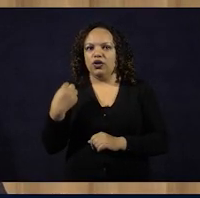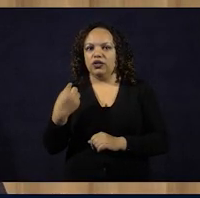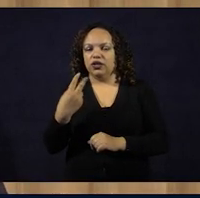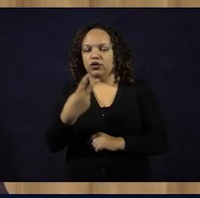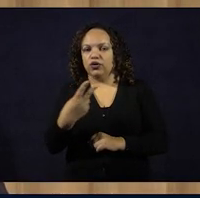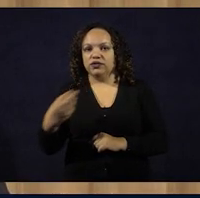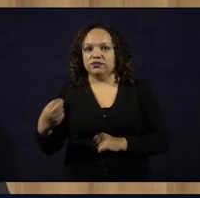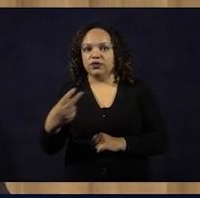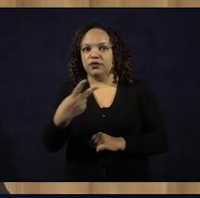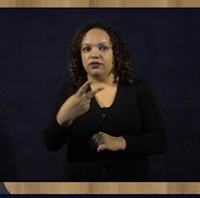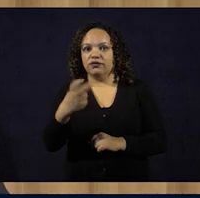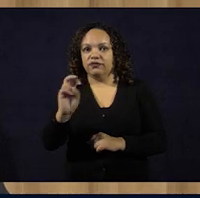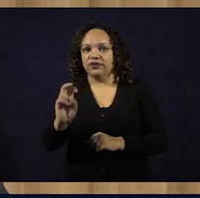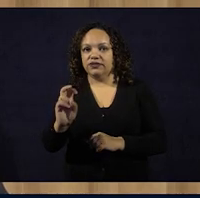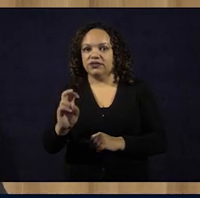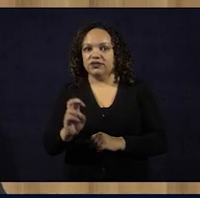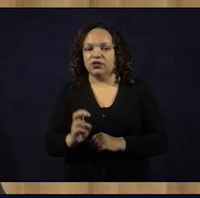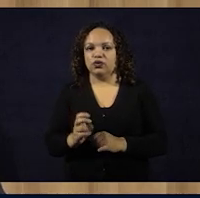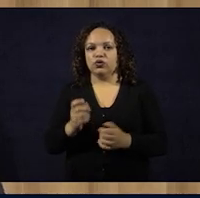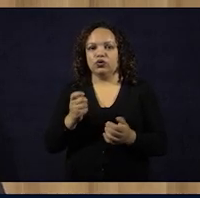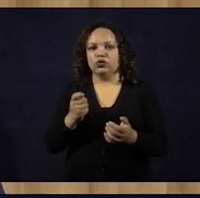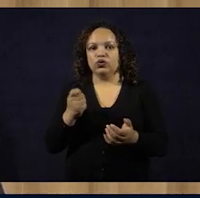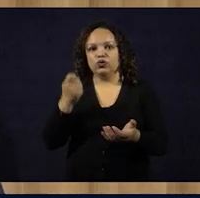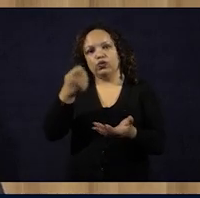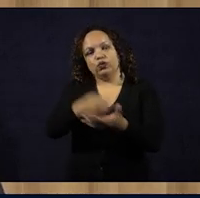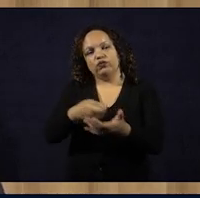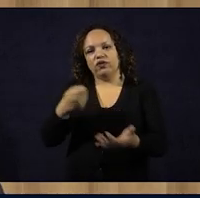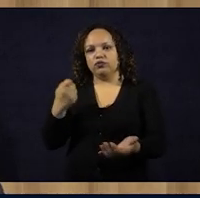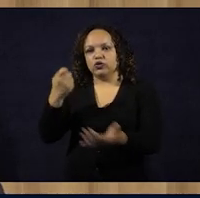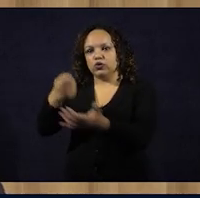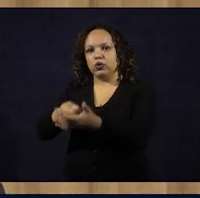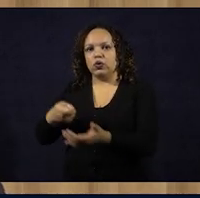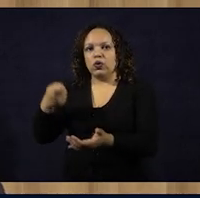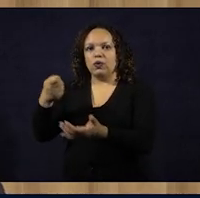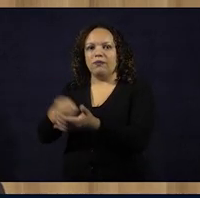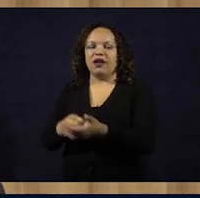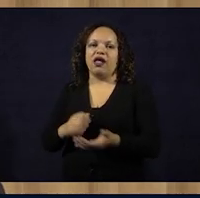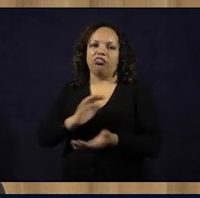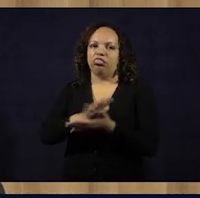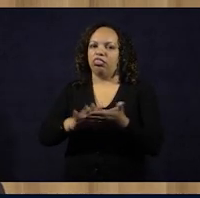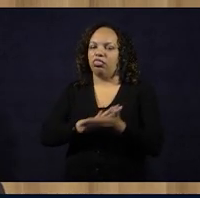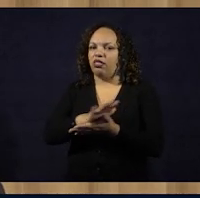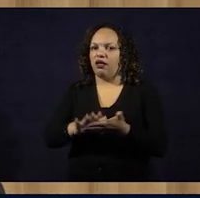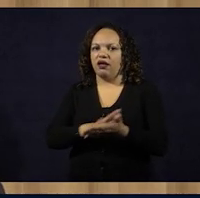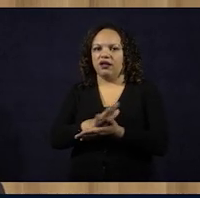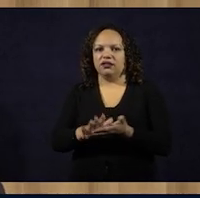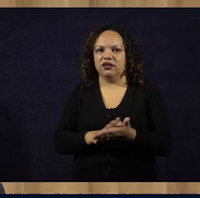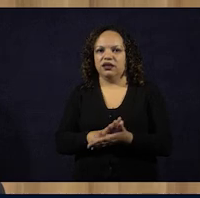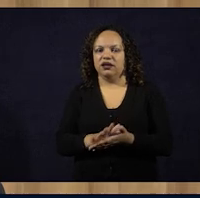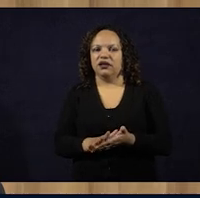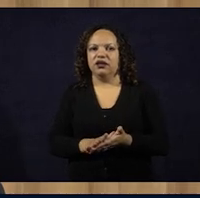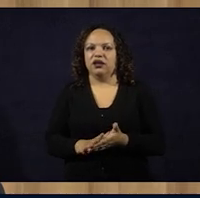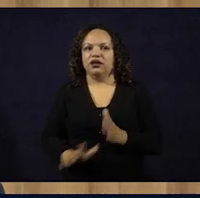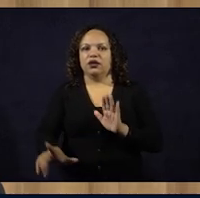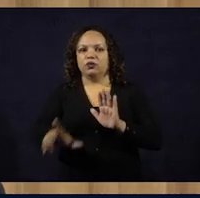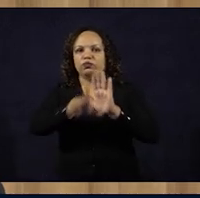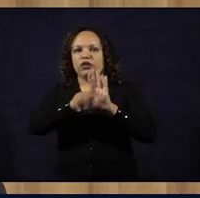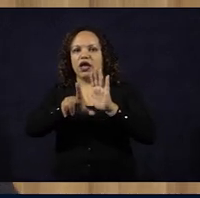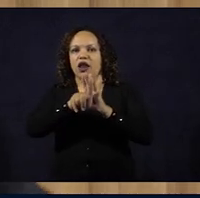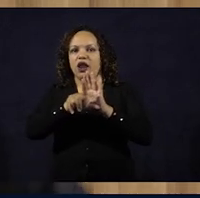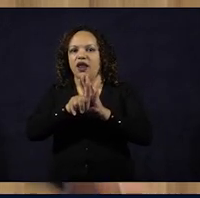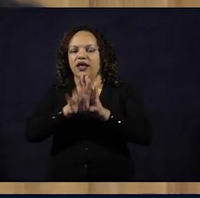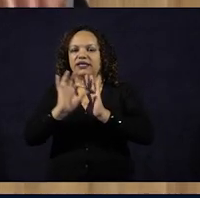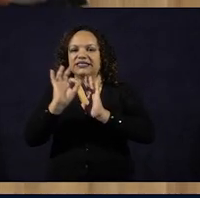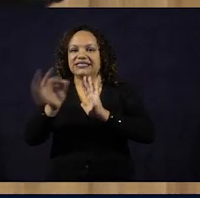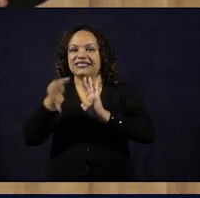2025 não vamos comprar de nenhum fornecedor que não tenha que não esteja